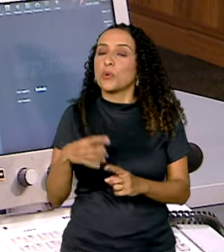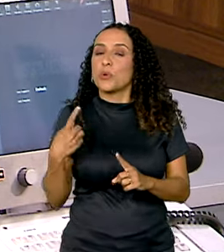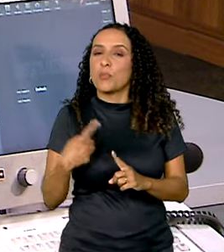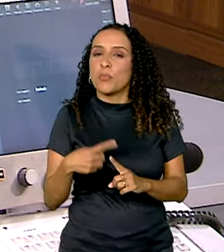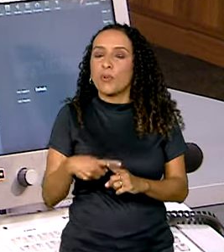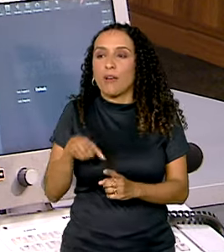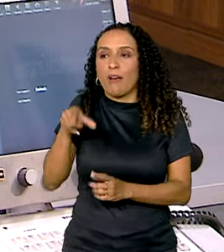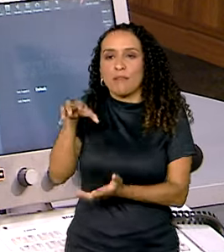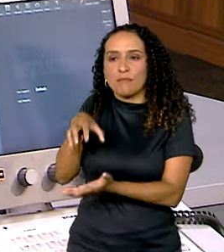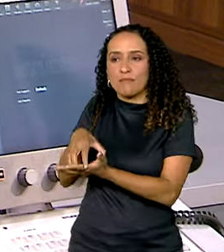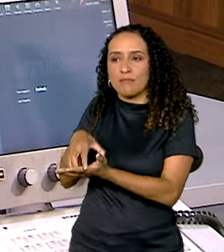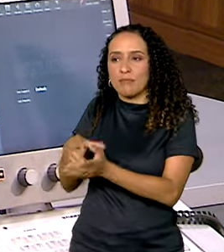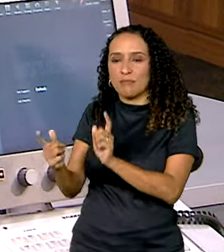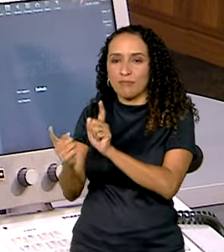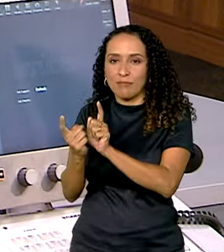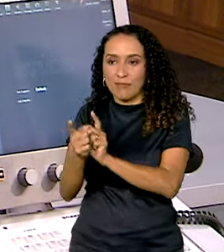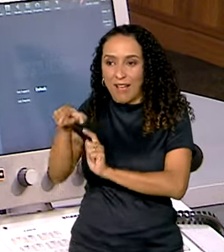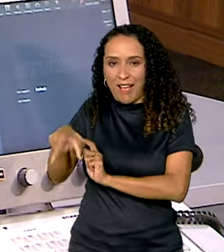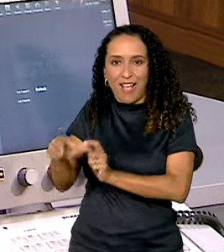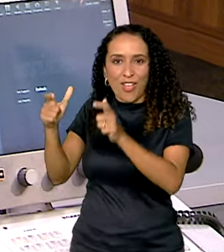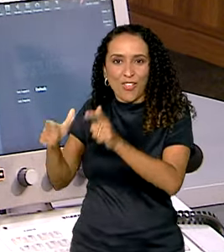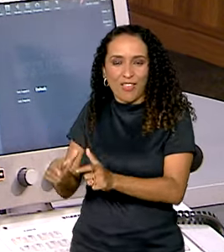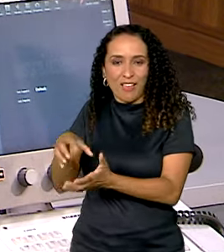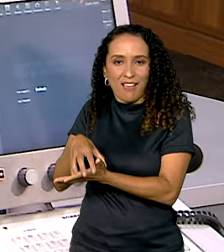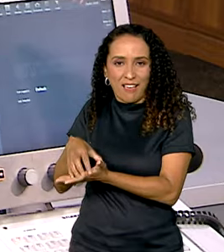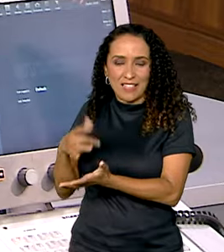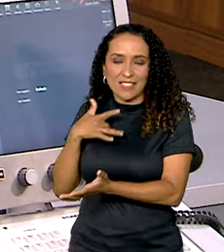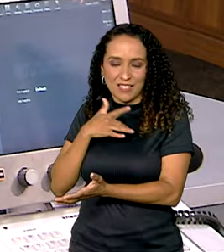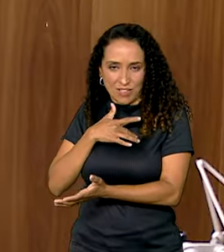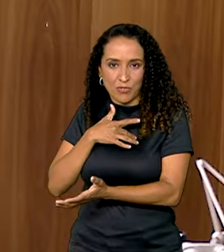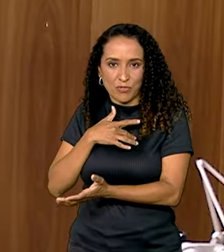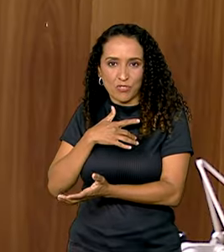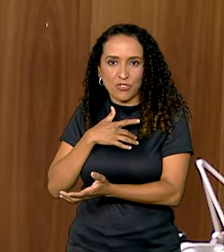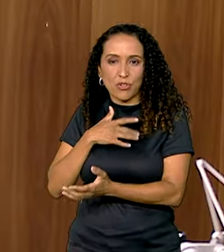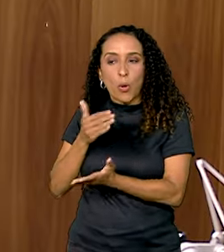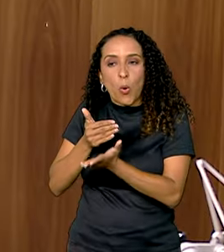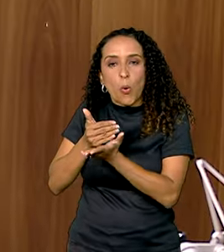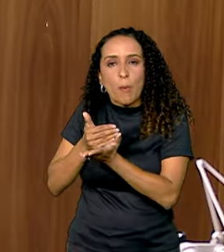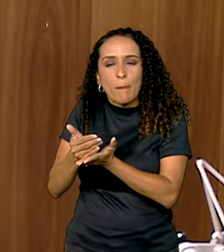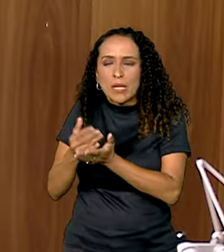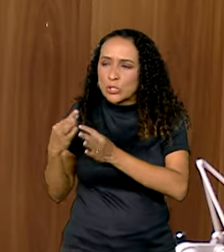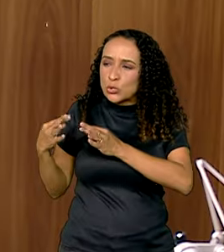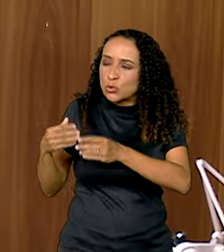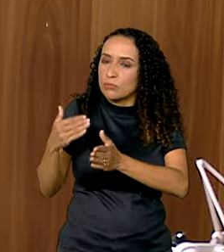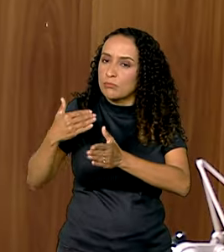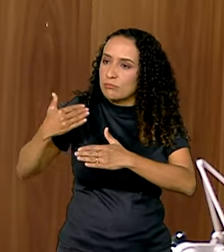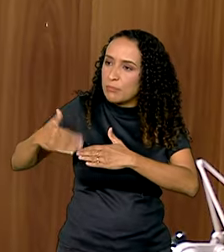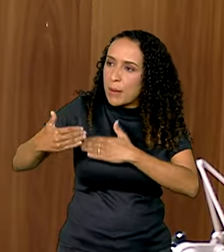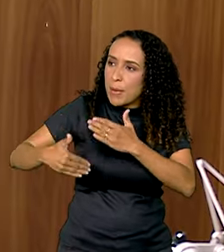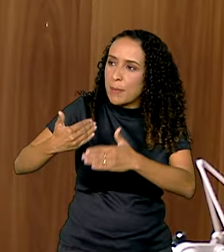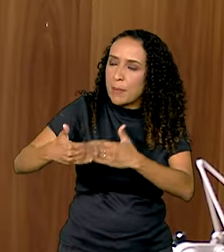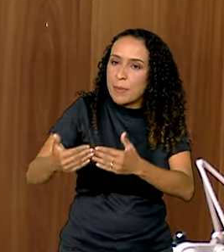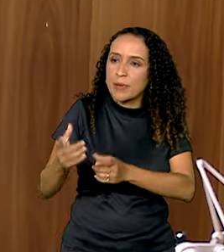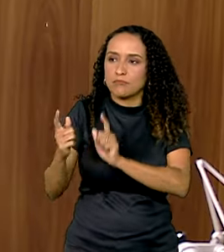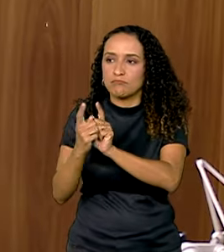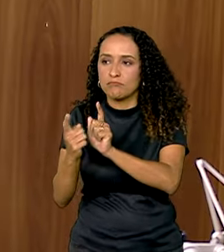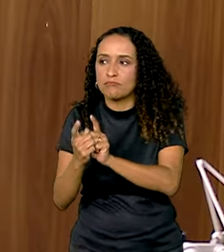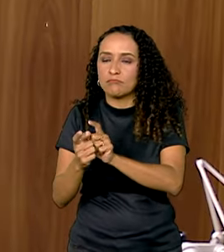ao fazer o seu atendimento na unidade básica de saúde, começa todo o processo de atendimento